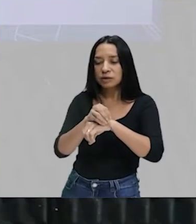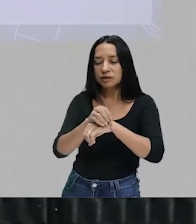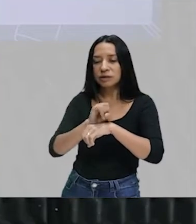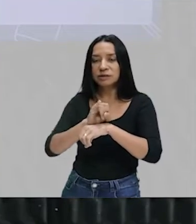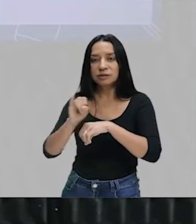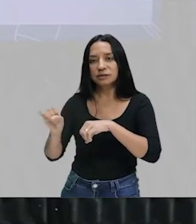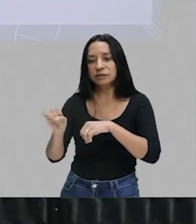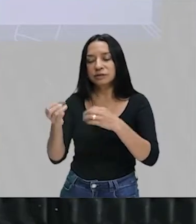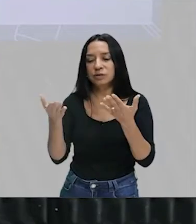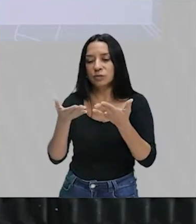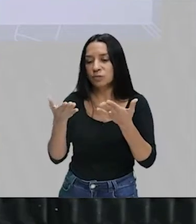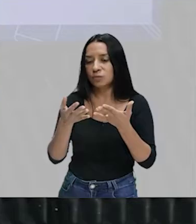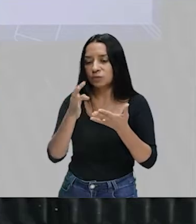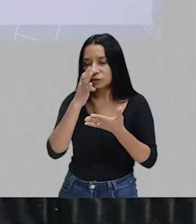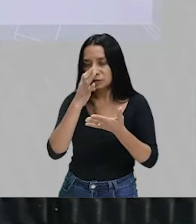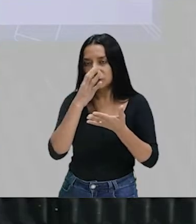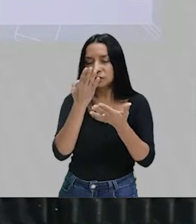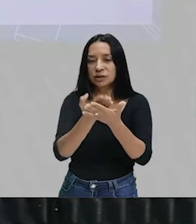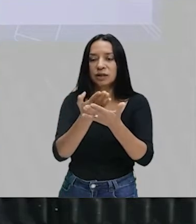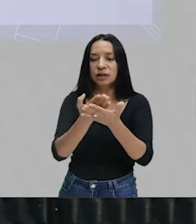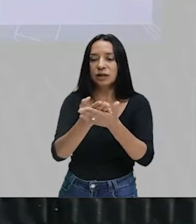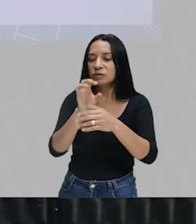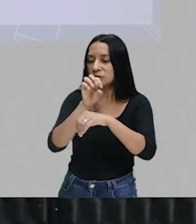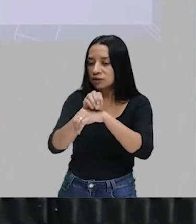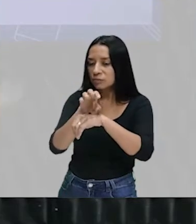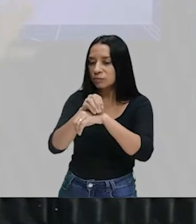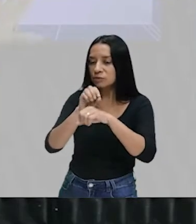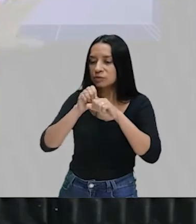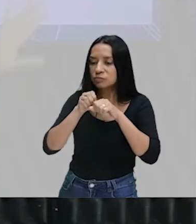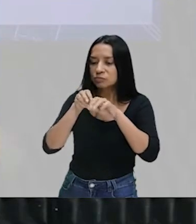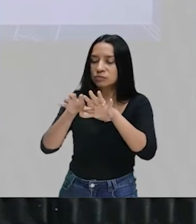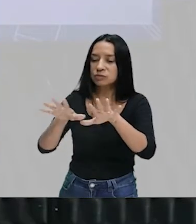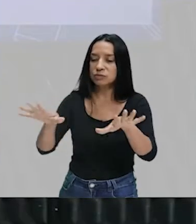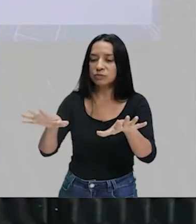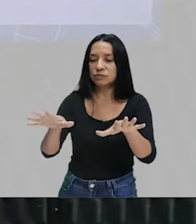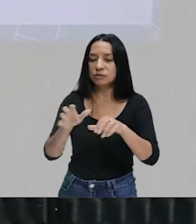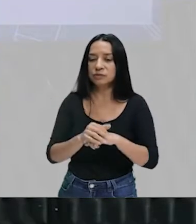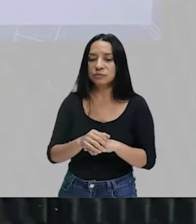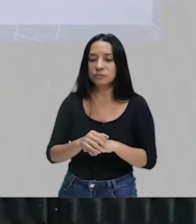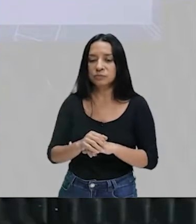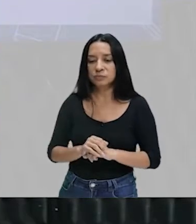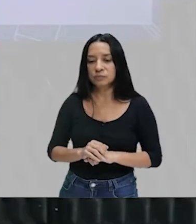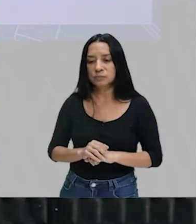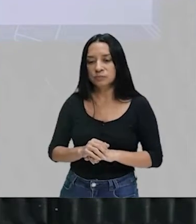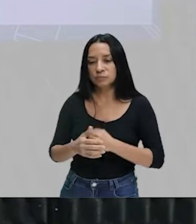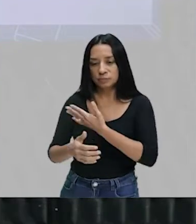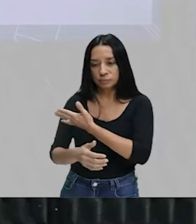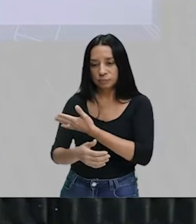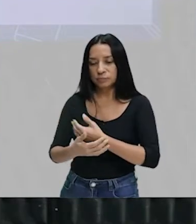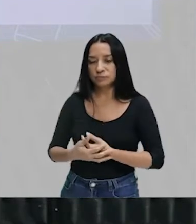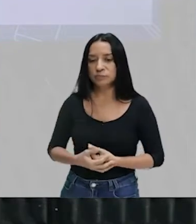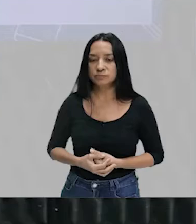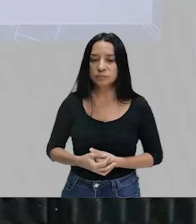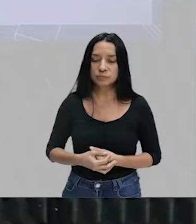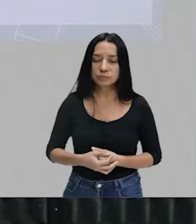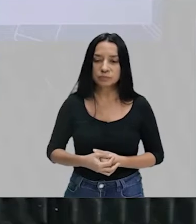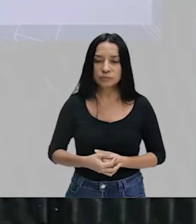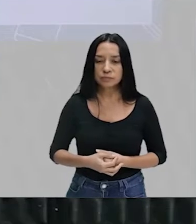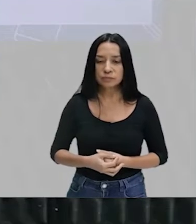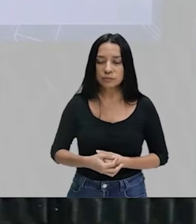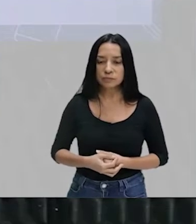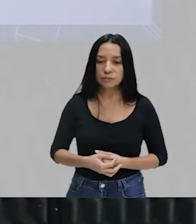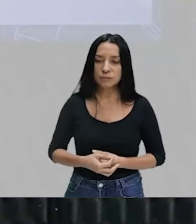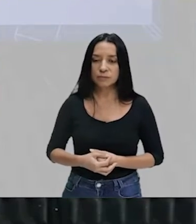se você está assistindo a aula você tá compartilhando você tá divulgando Qual é a palavrinha em inglês que se utiliza